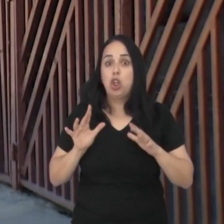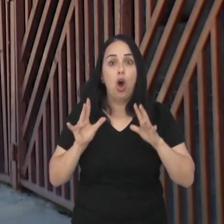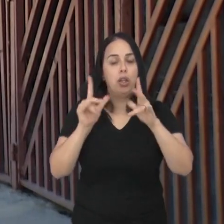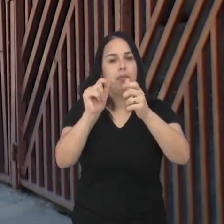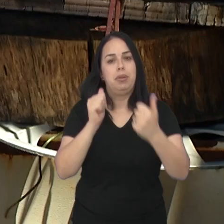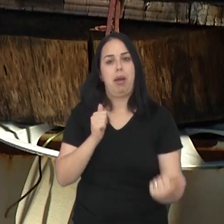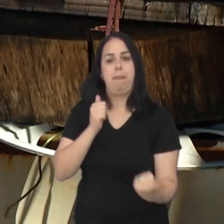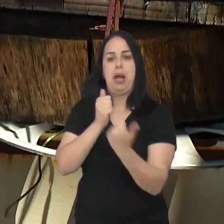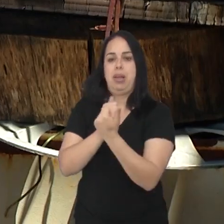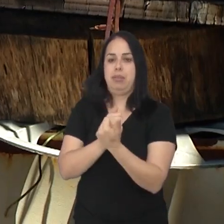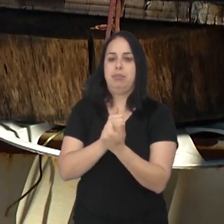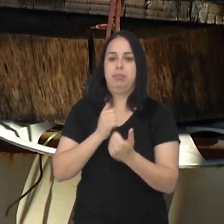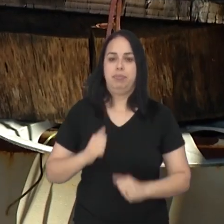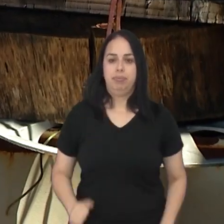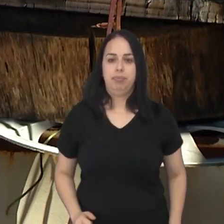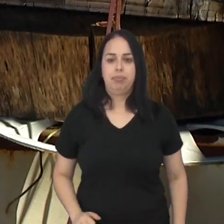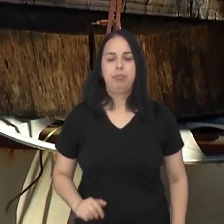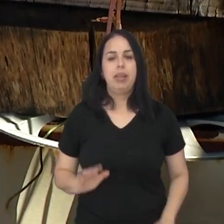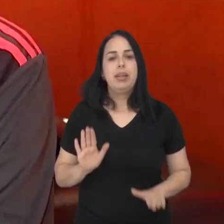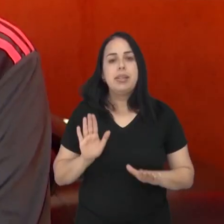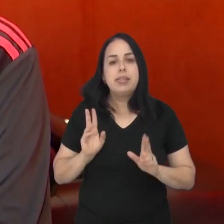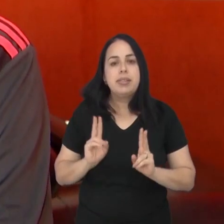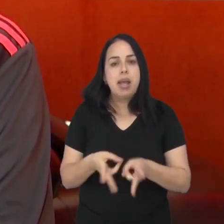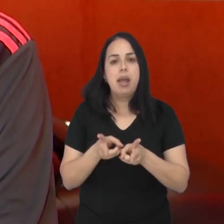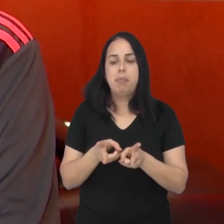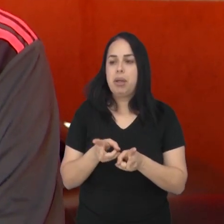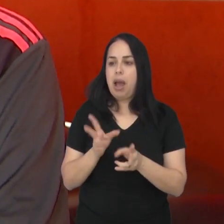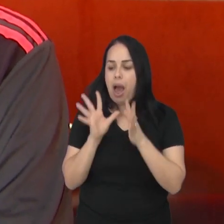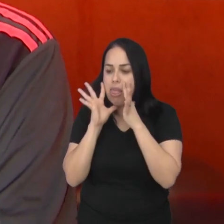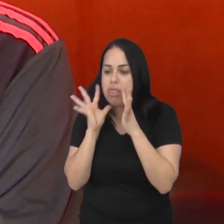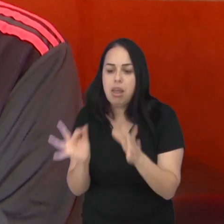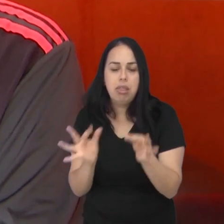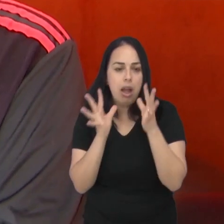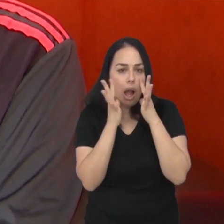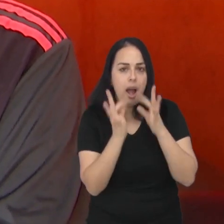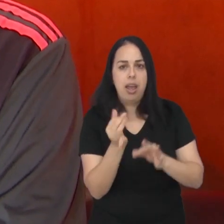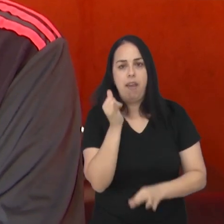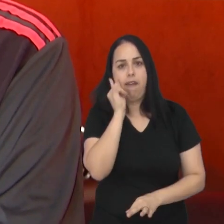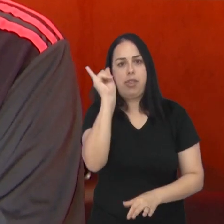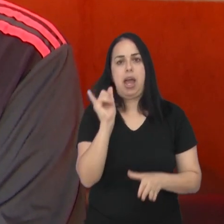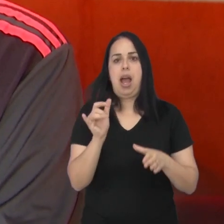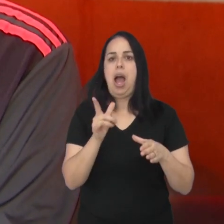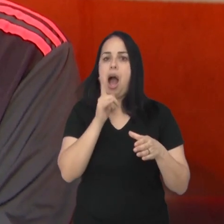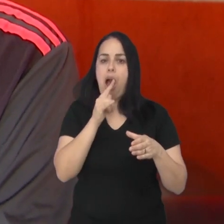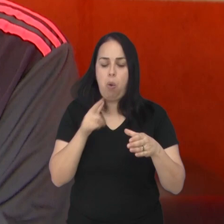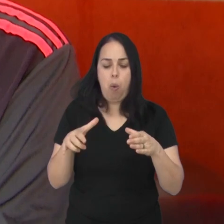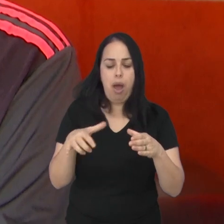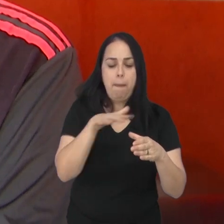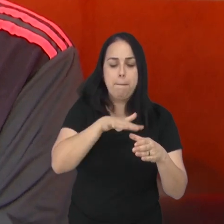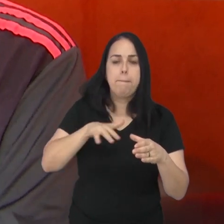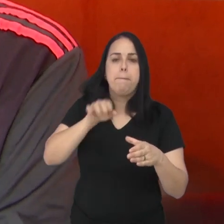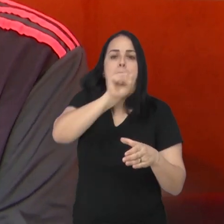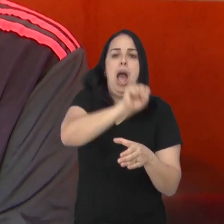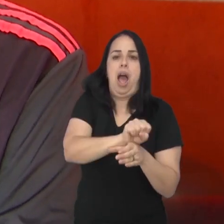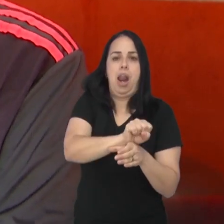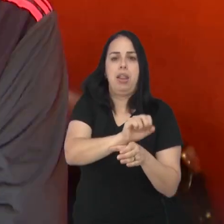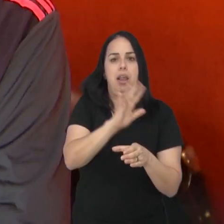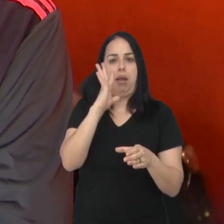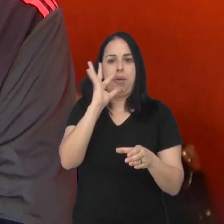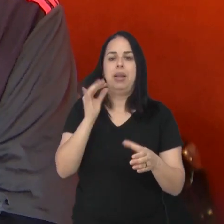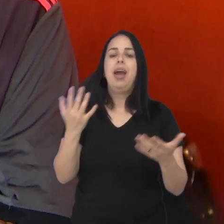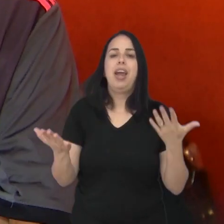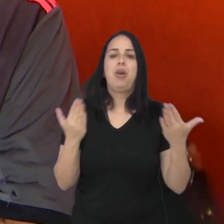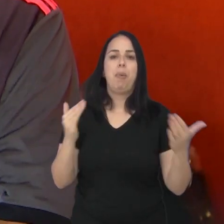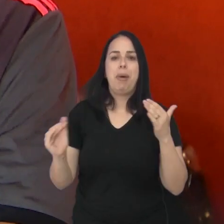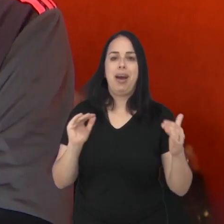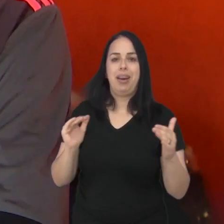precisa da ajuda de todos para dar certo. A gente sempre toma cuidado, a gente nunca deixa a água parada, a gente sempre fica atento. Eu acho